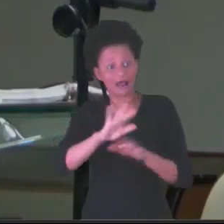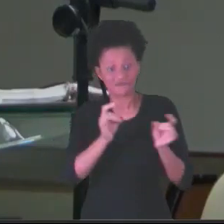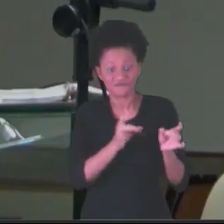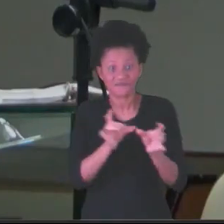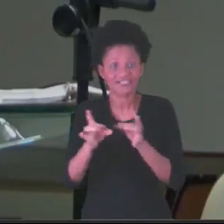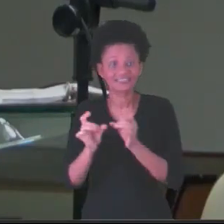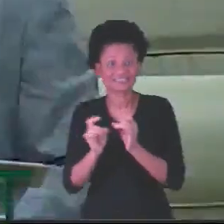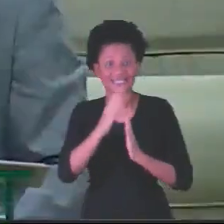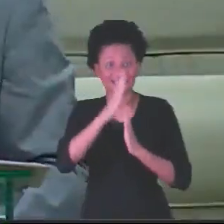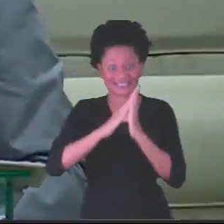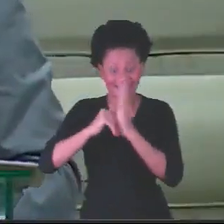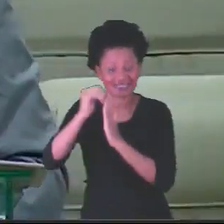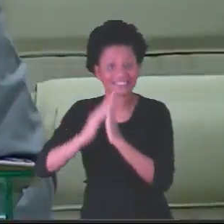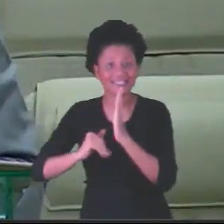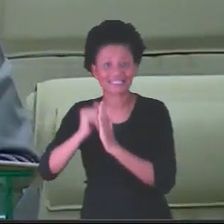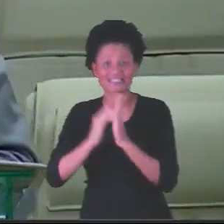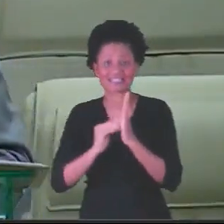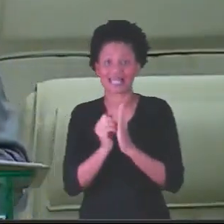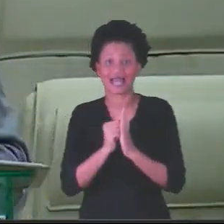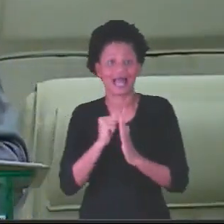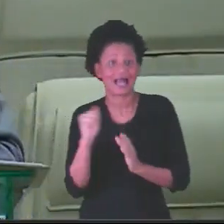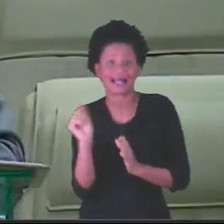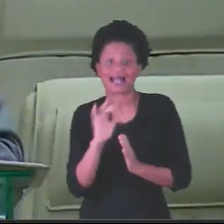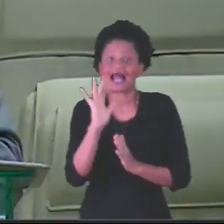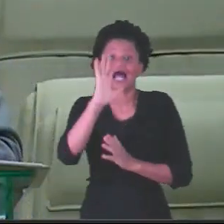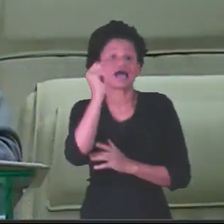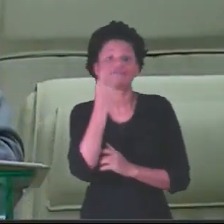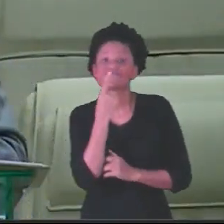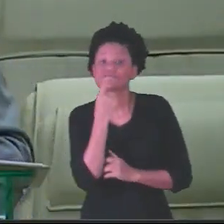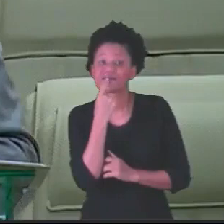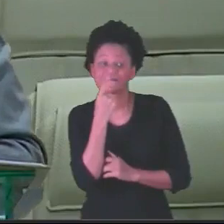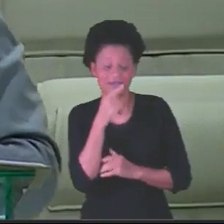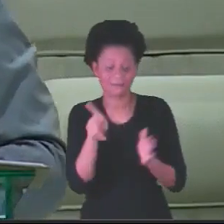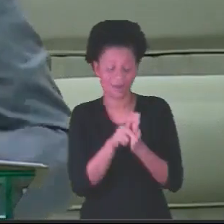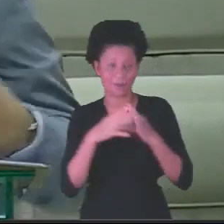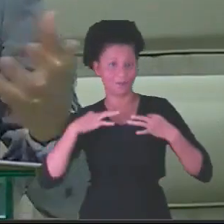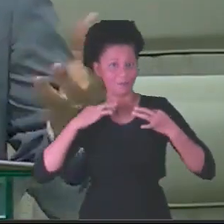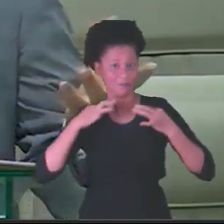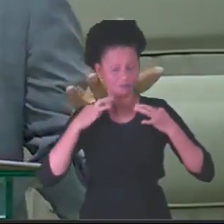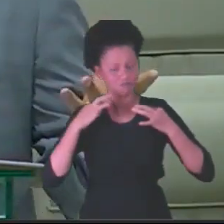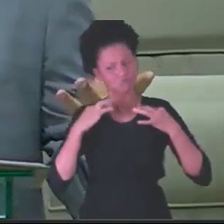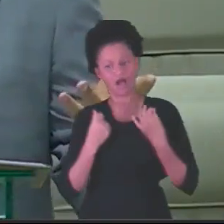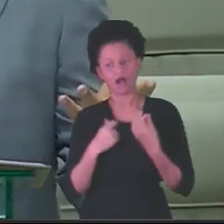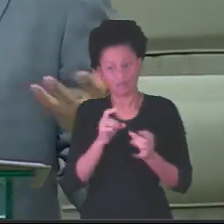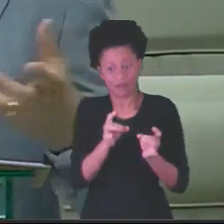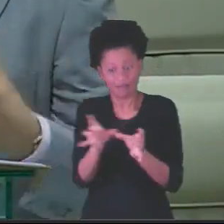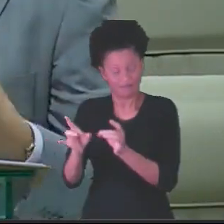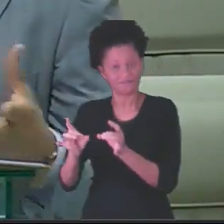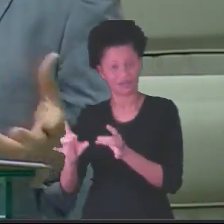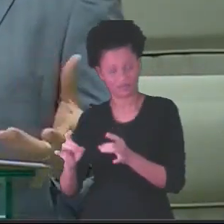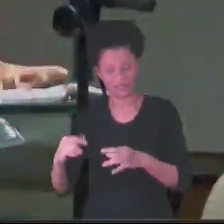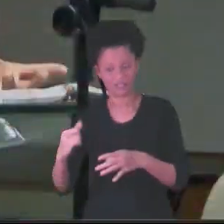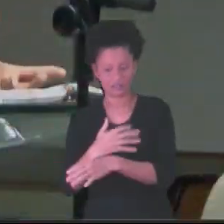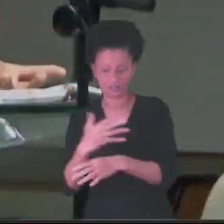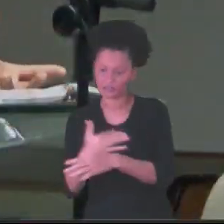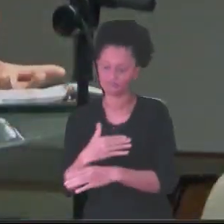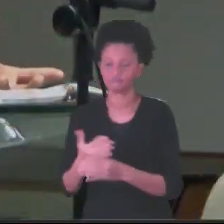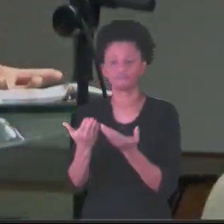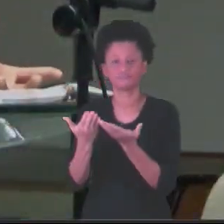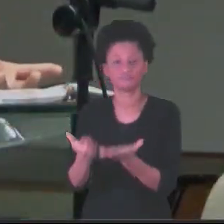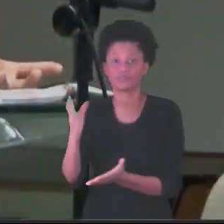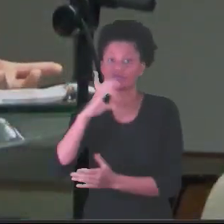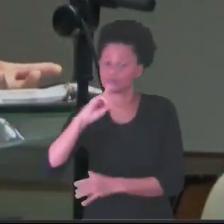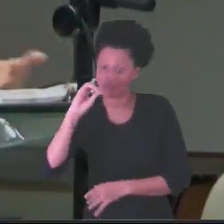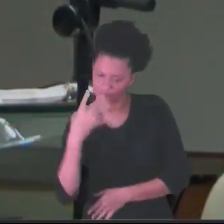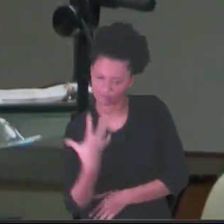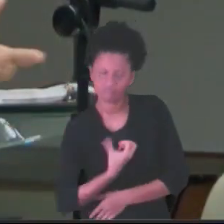de púrpura que estava com uma franquia alien filipos bom e deus salva esta mulher para que ela